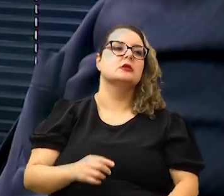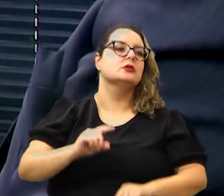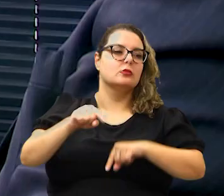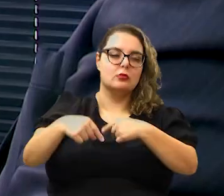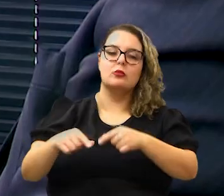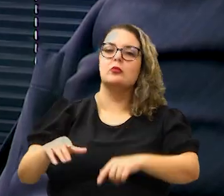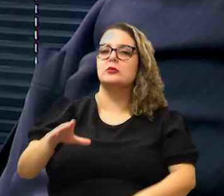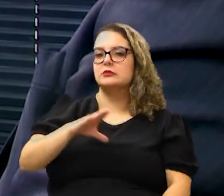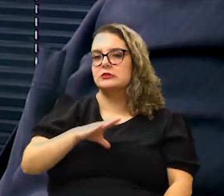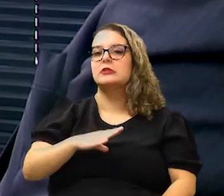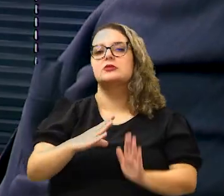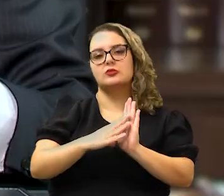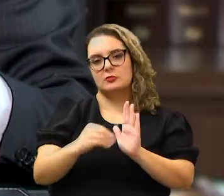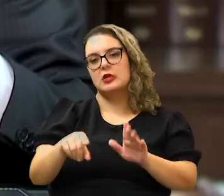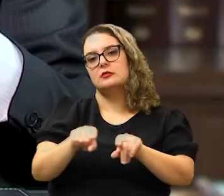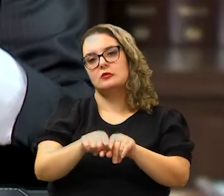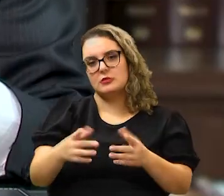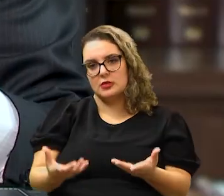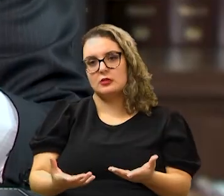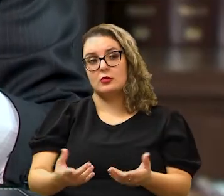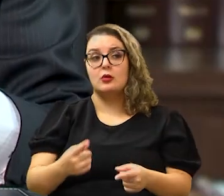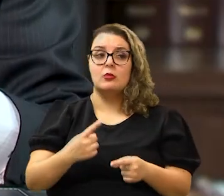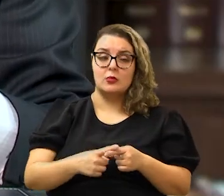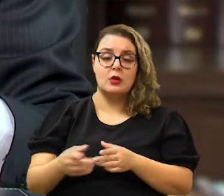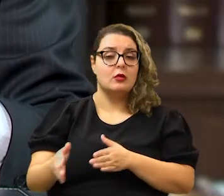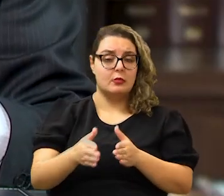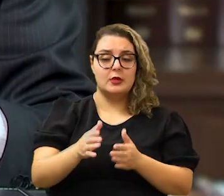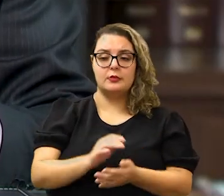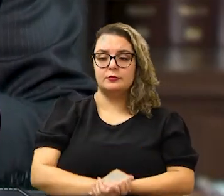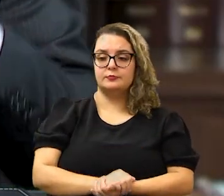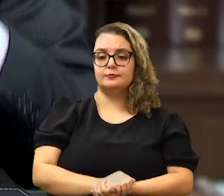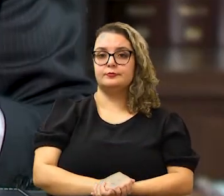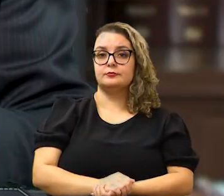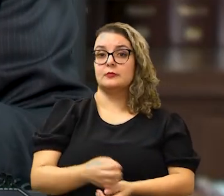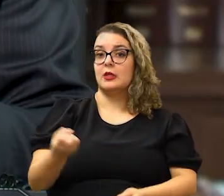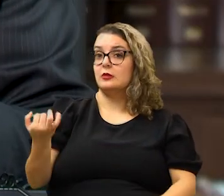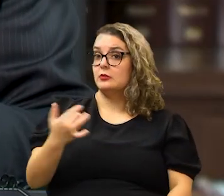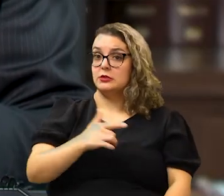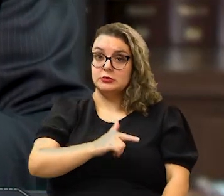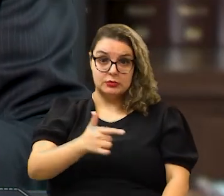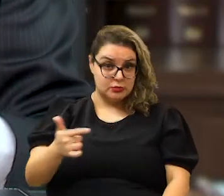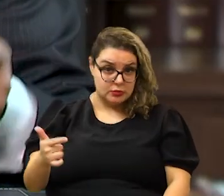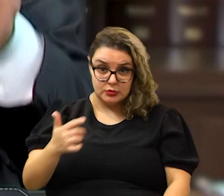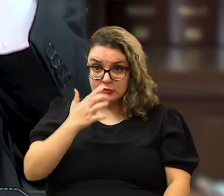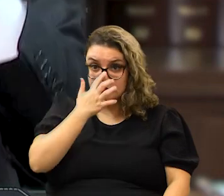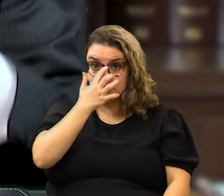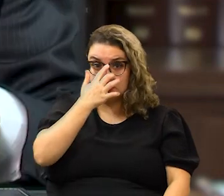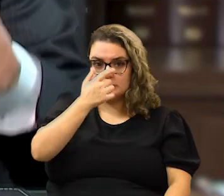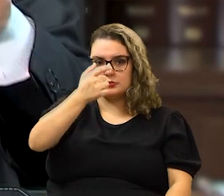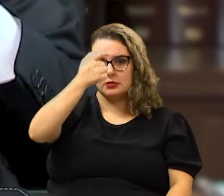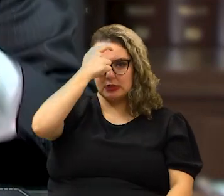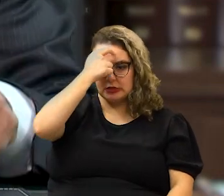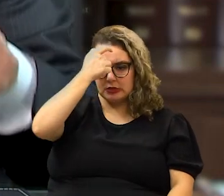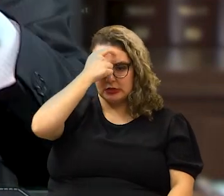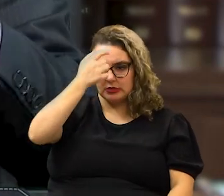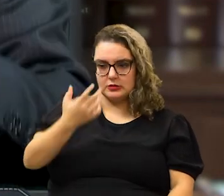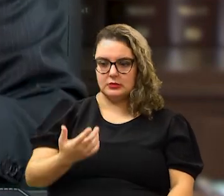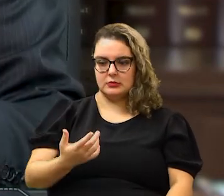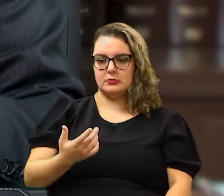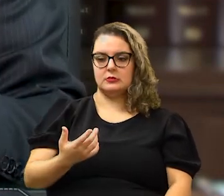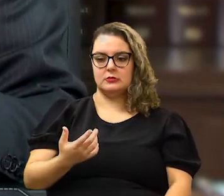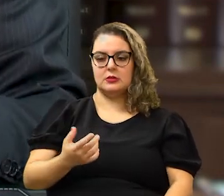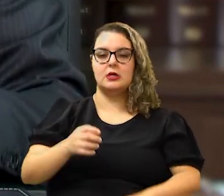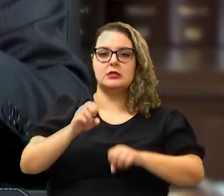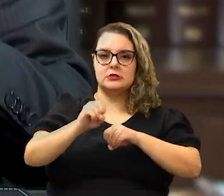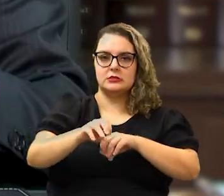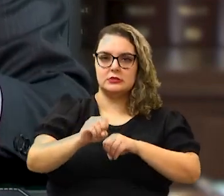é realmente o caminho. Enquanto não houver esta conscientização, esta educação